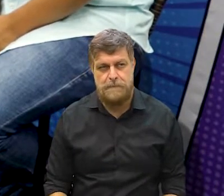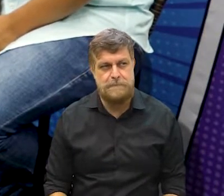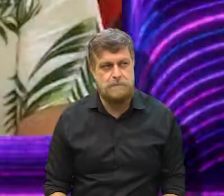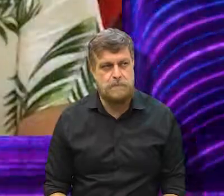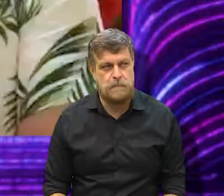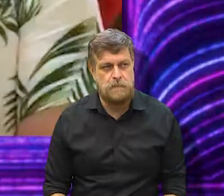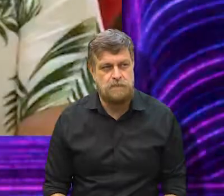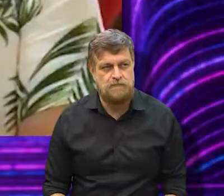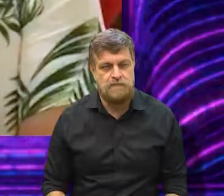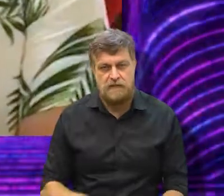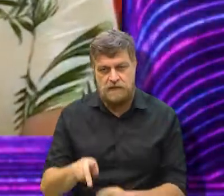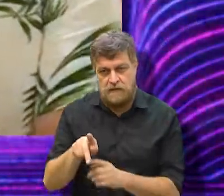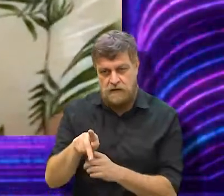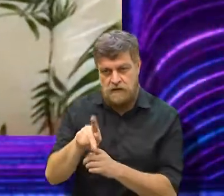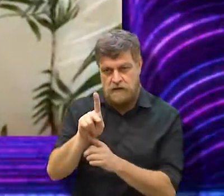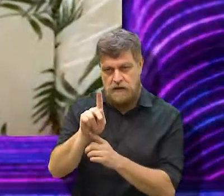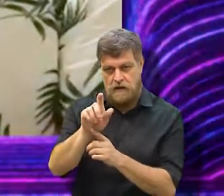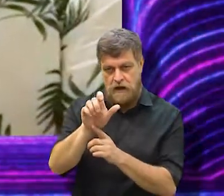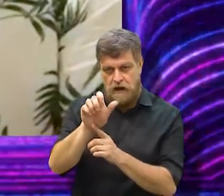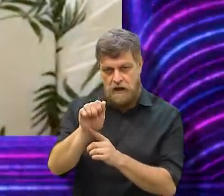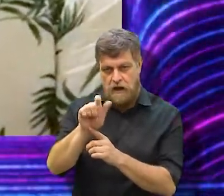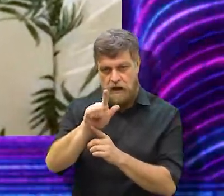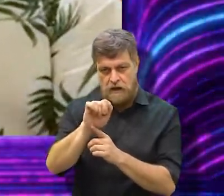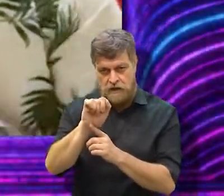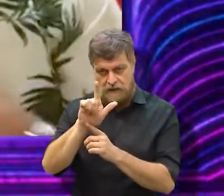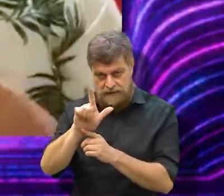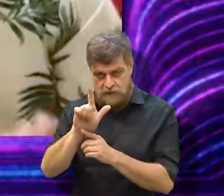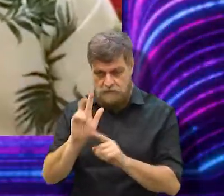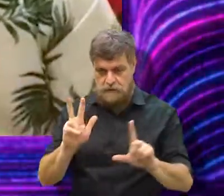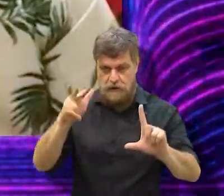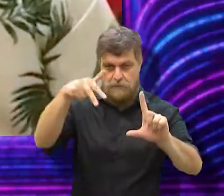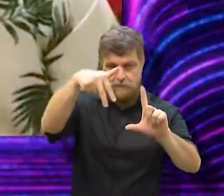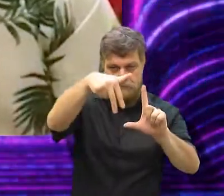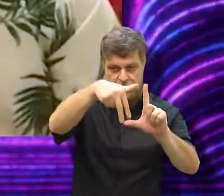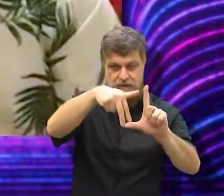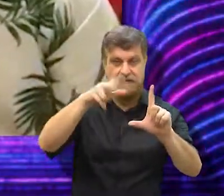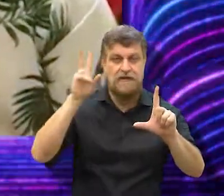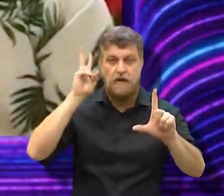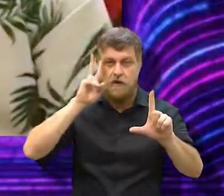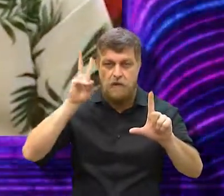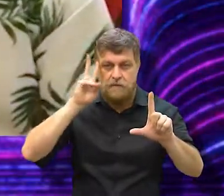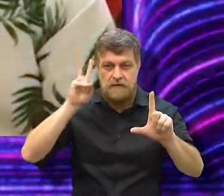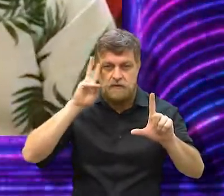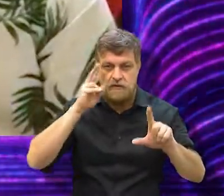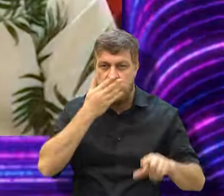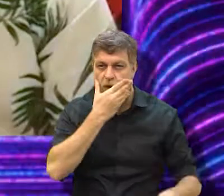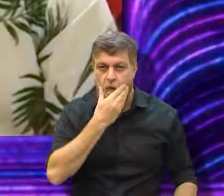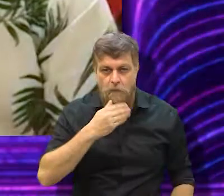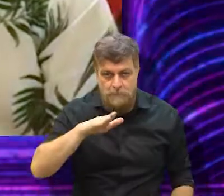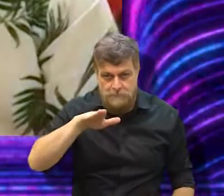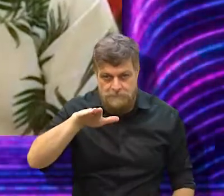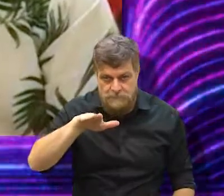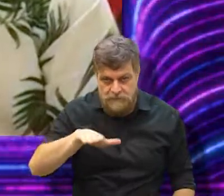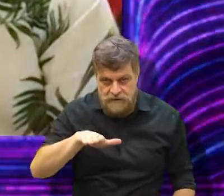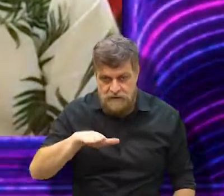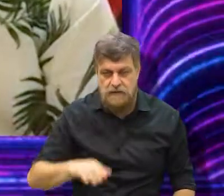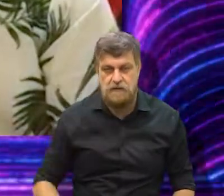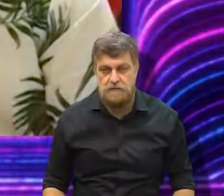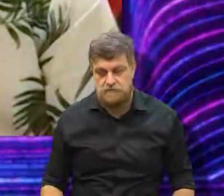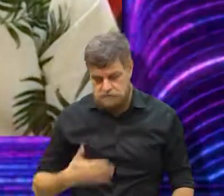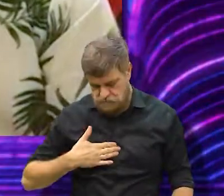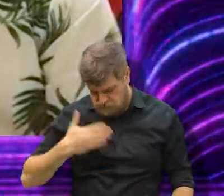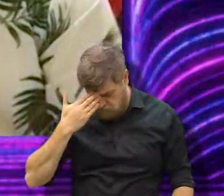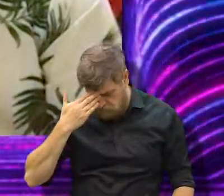Então, Kalil e um personagem... Uma história é um personagem que um menino